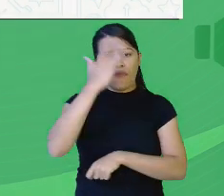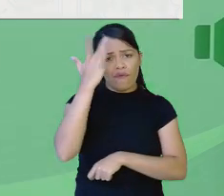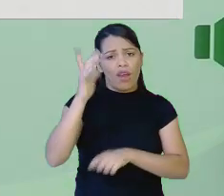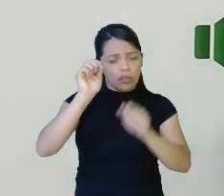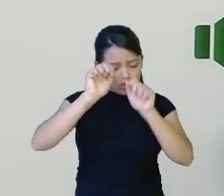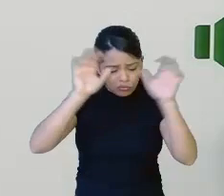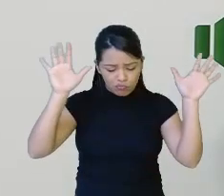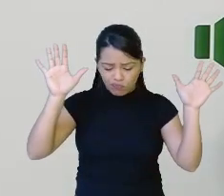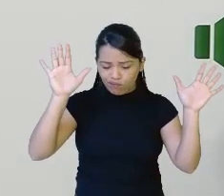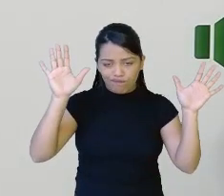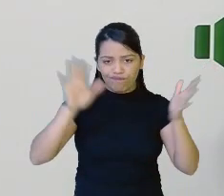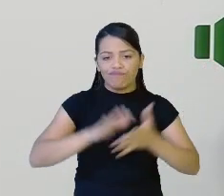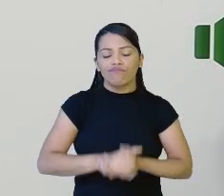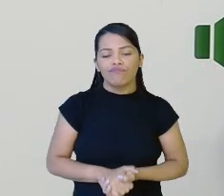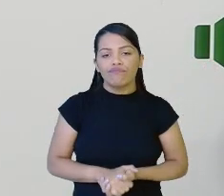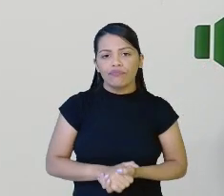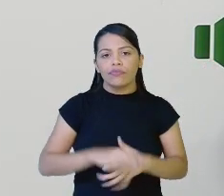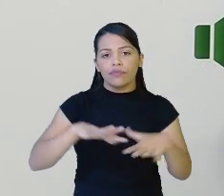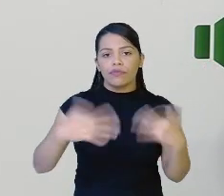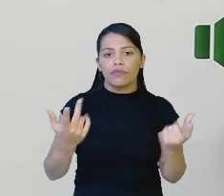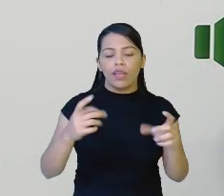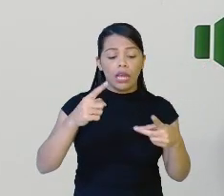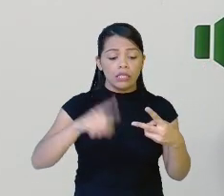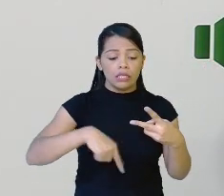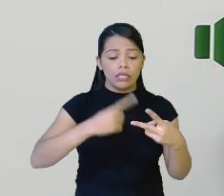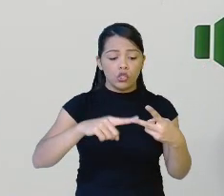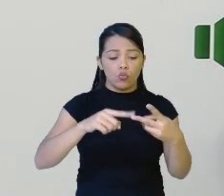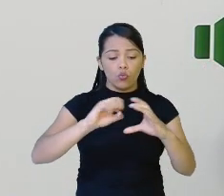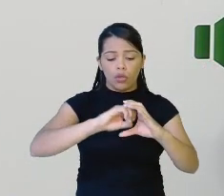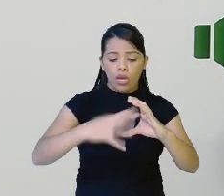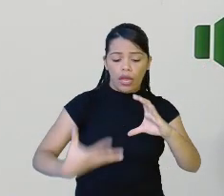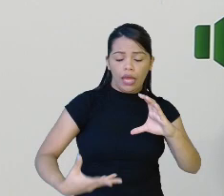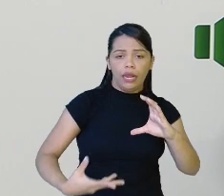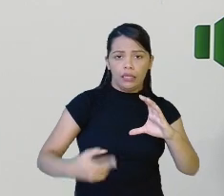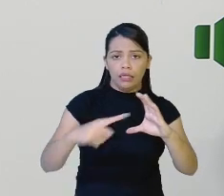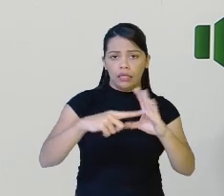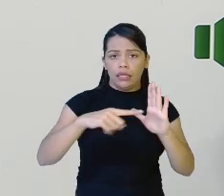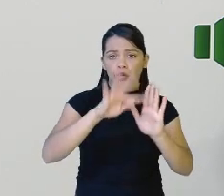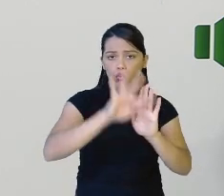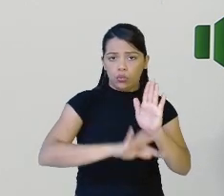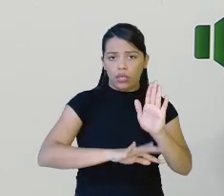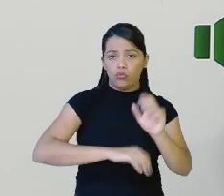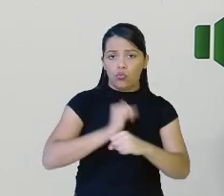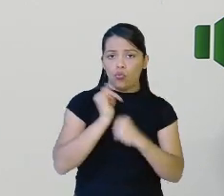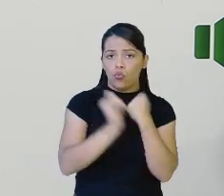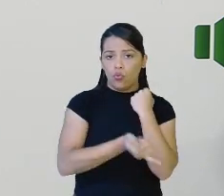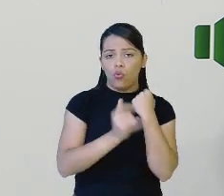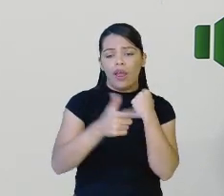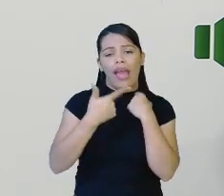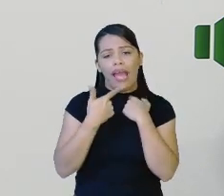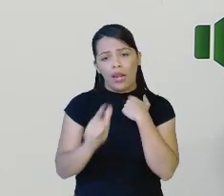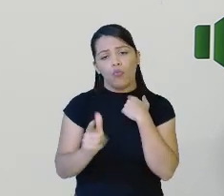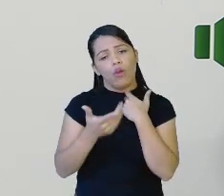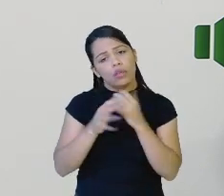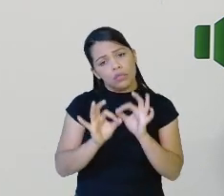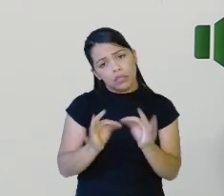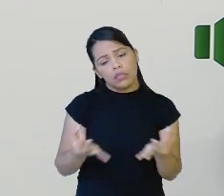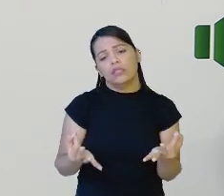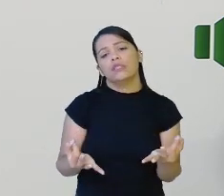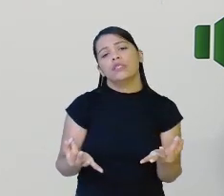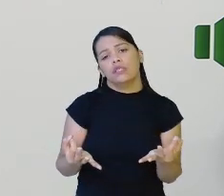compreensão. Aí a segunda característica que está aí no nosso slide é linguagem simples